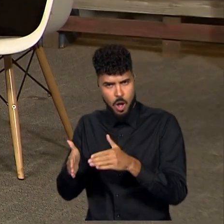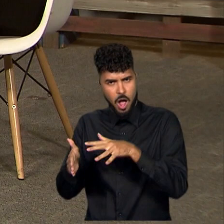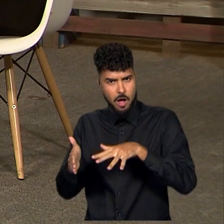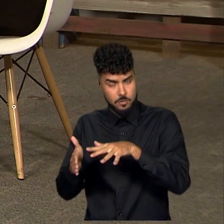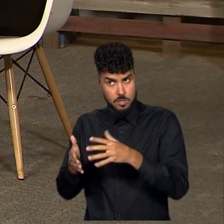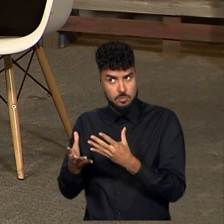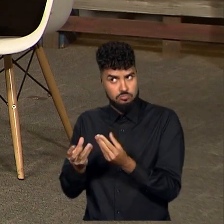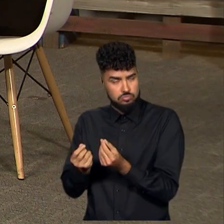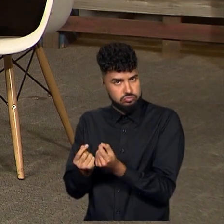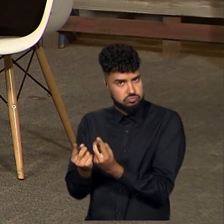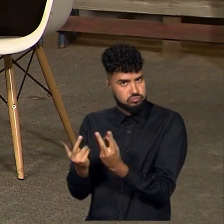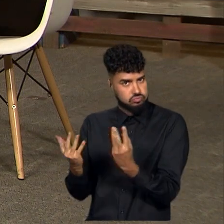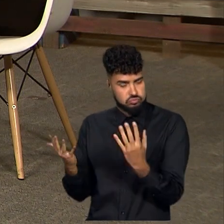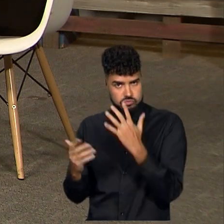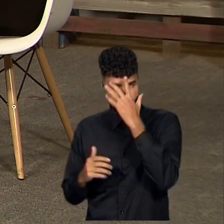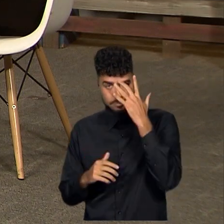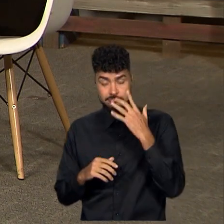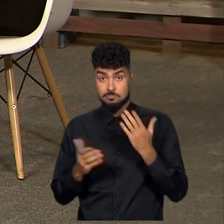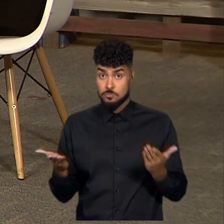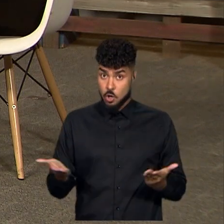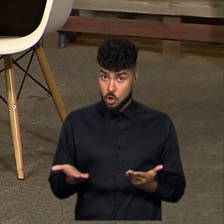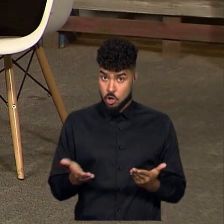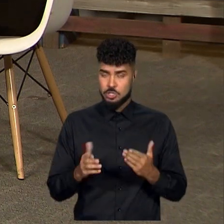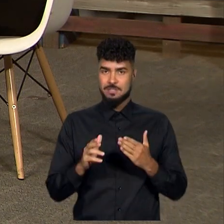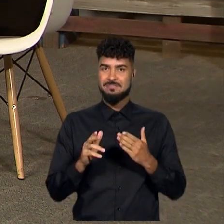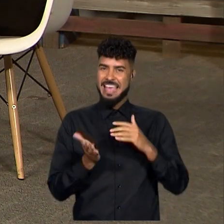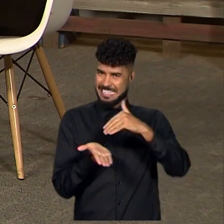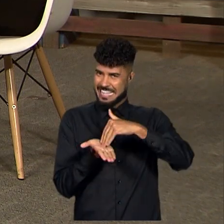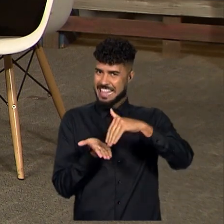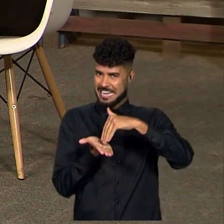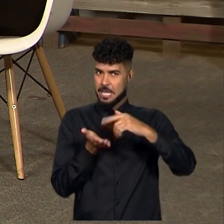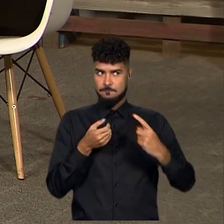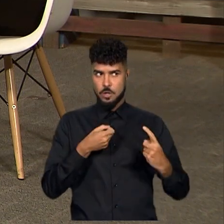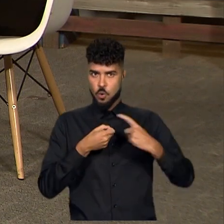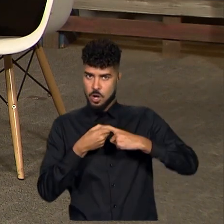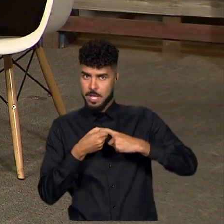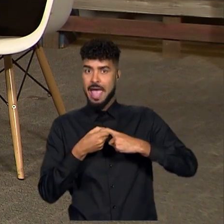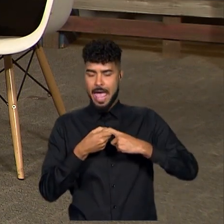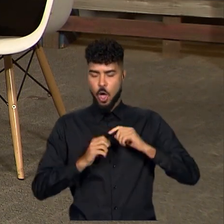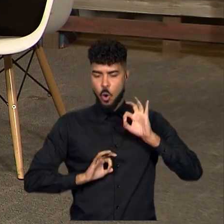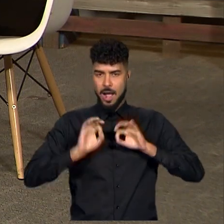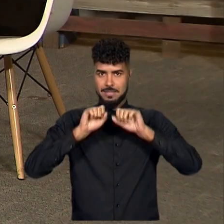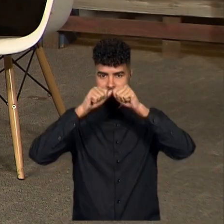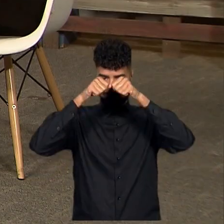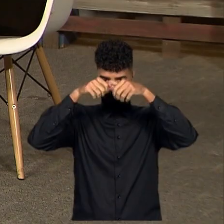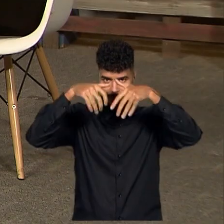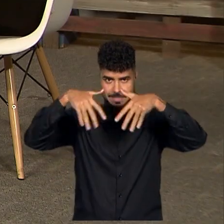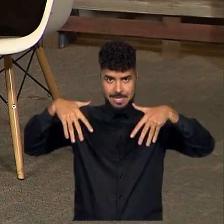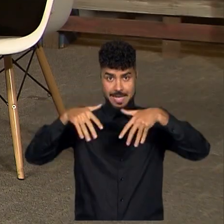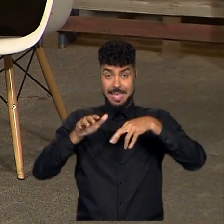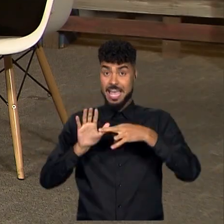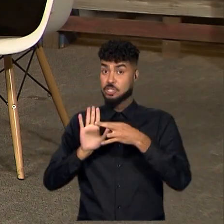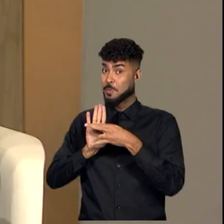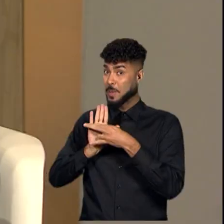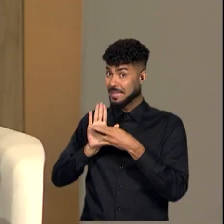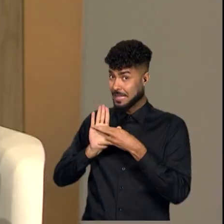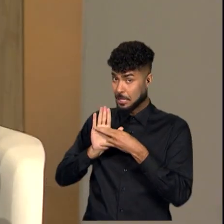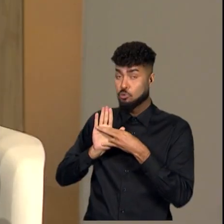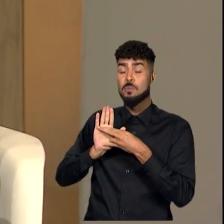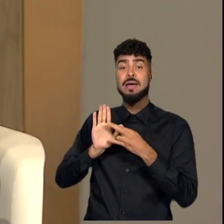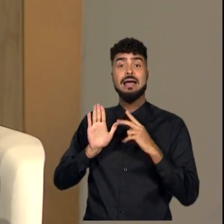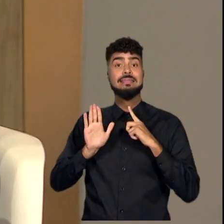extenso, né? Nós temos hoje vinculado à Secretaria, na nossa unidade organizacional, no nosso regimento interno,